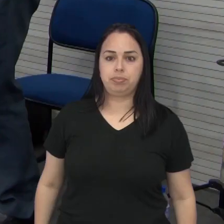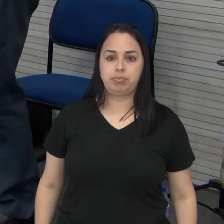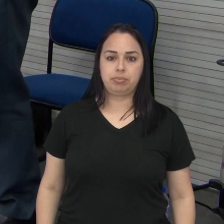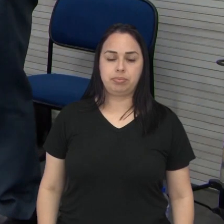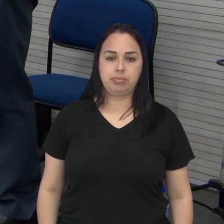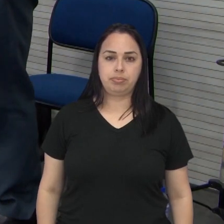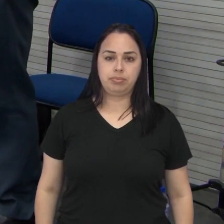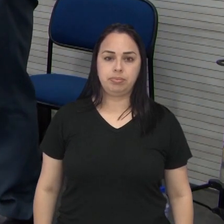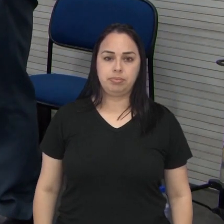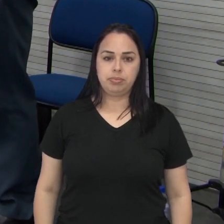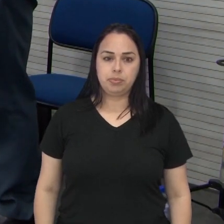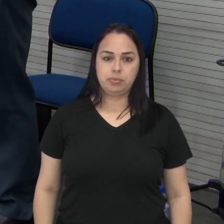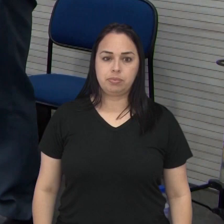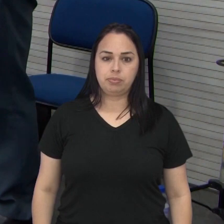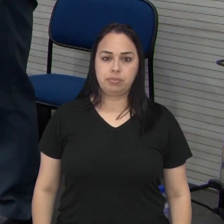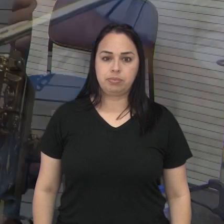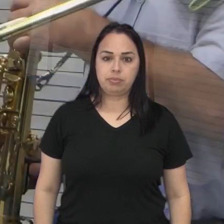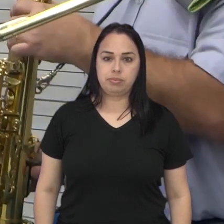pública.